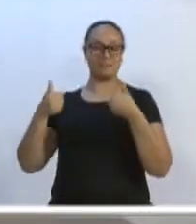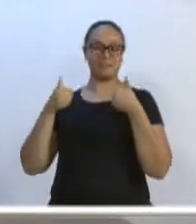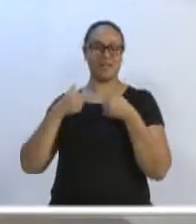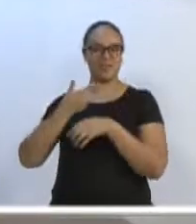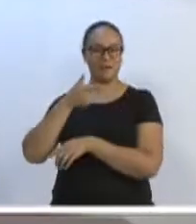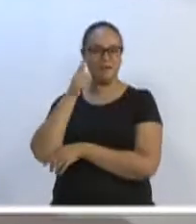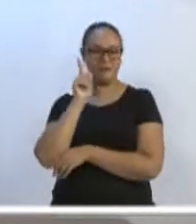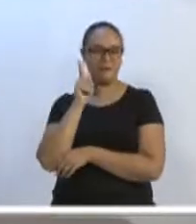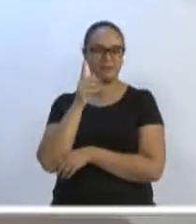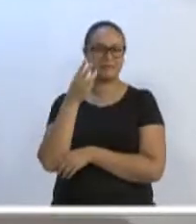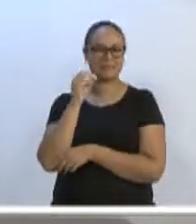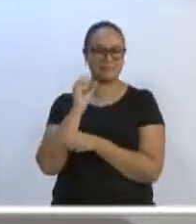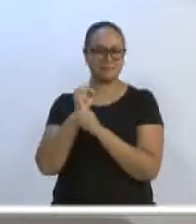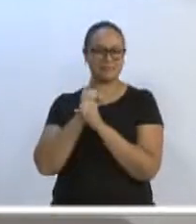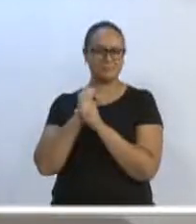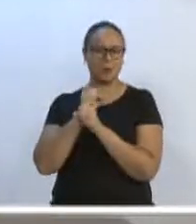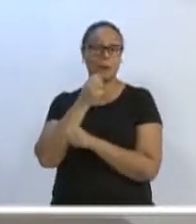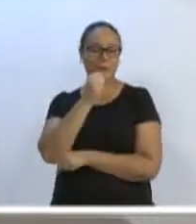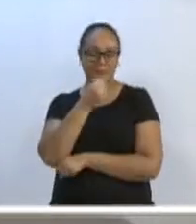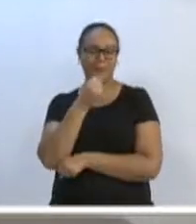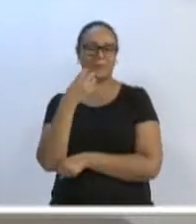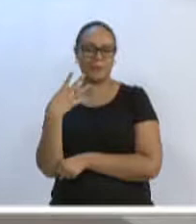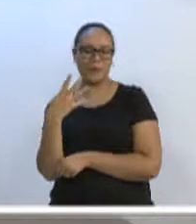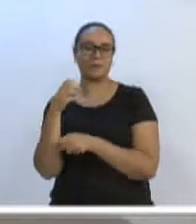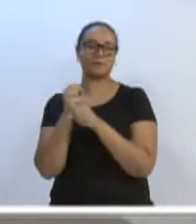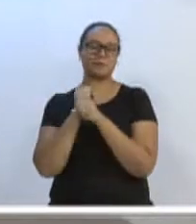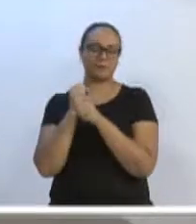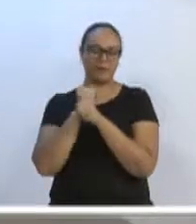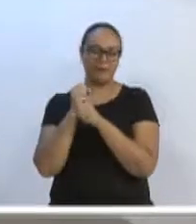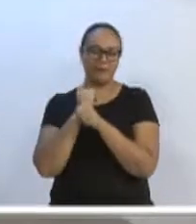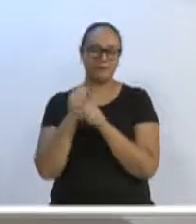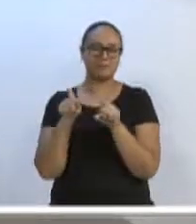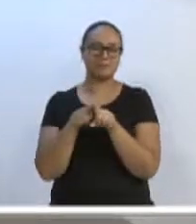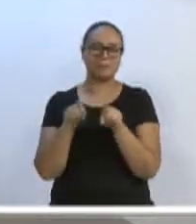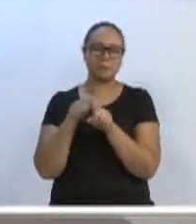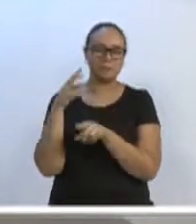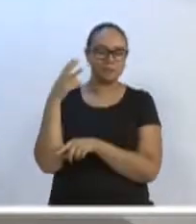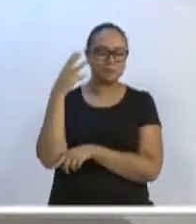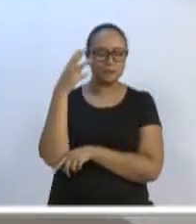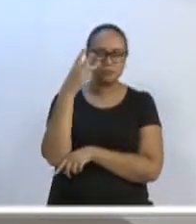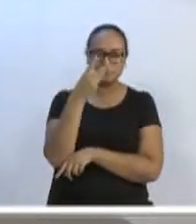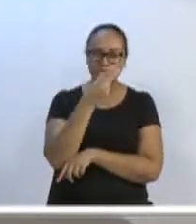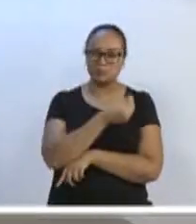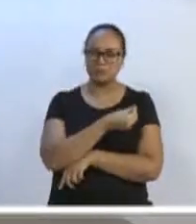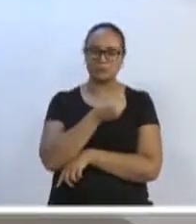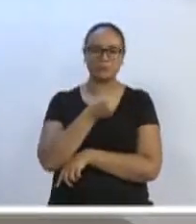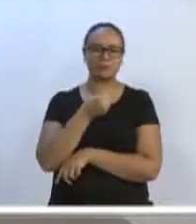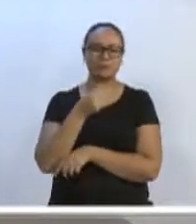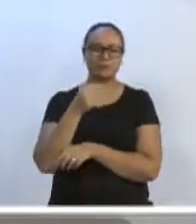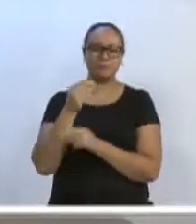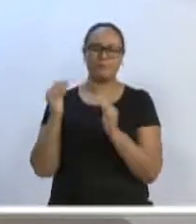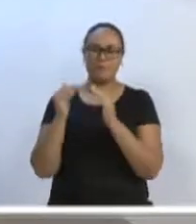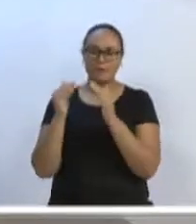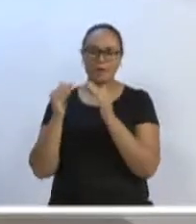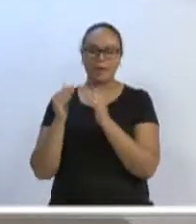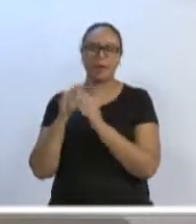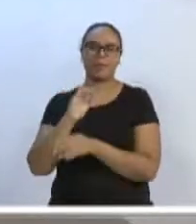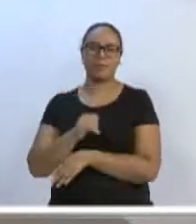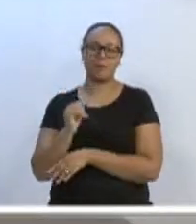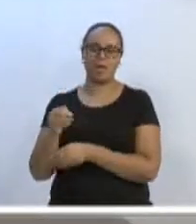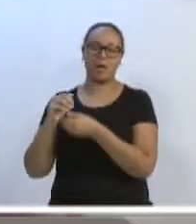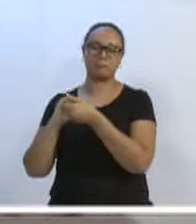muitos aqui trabalham que vem na cidade todos os dias mas também participei ontem da